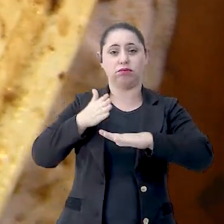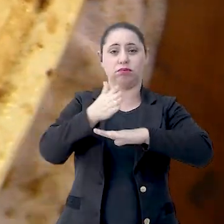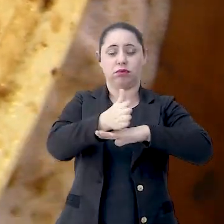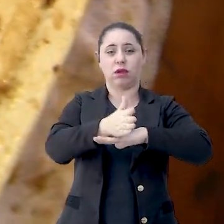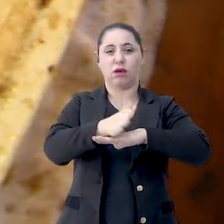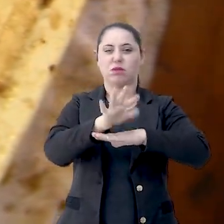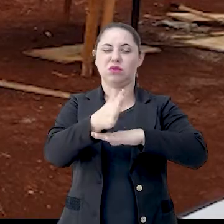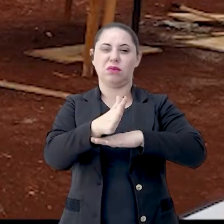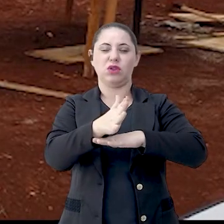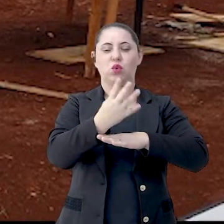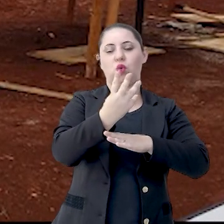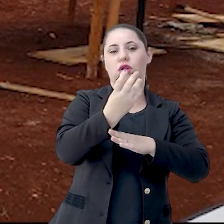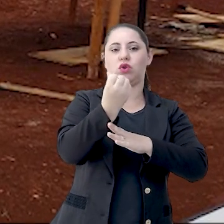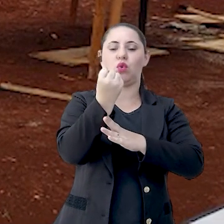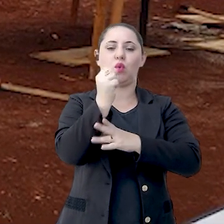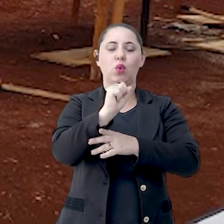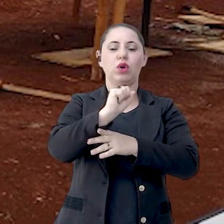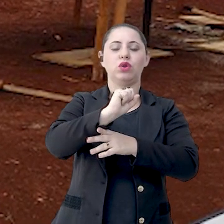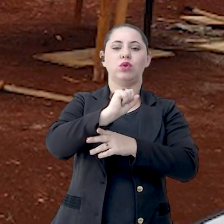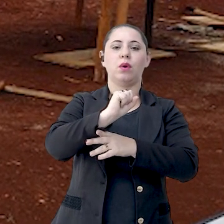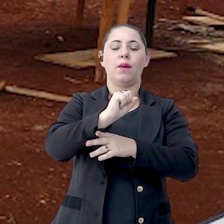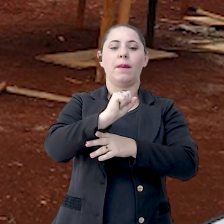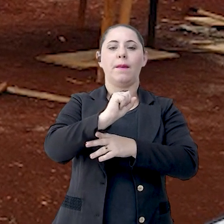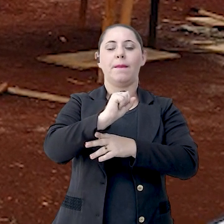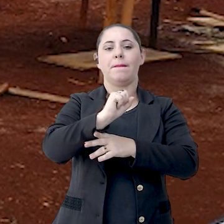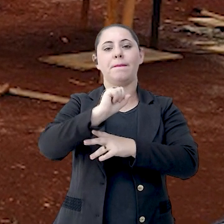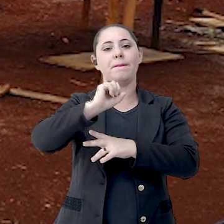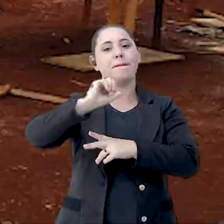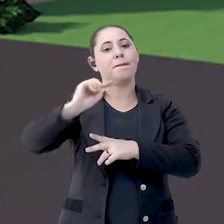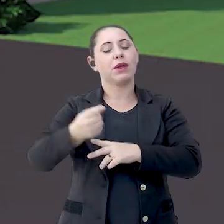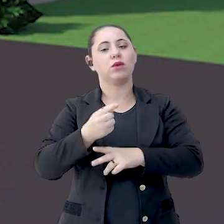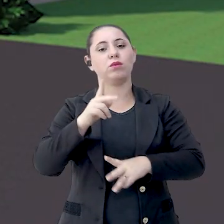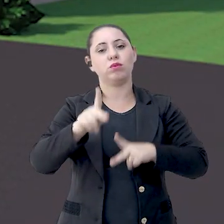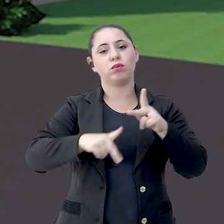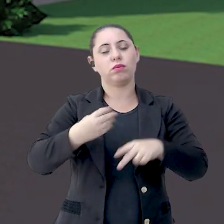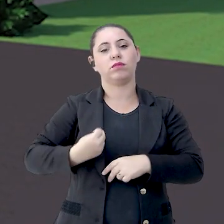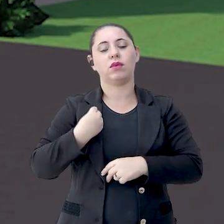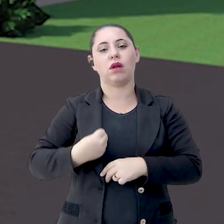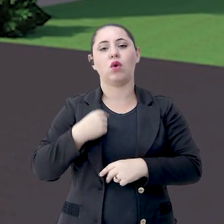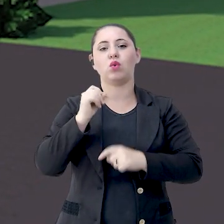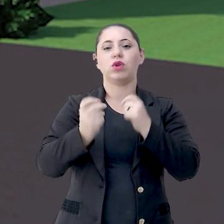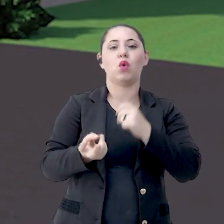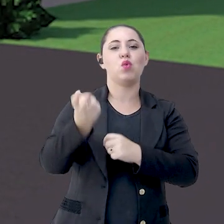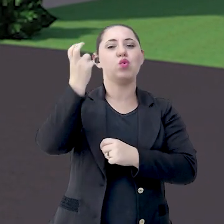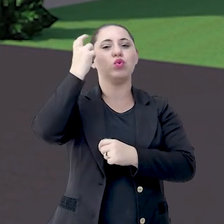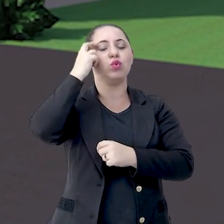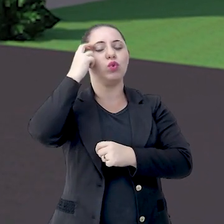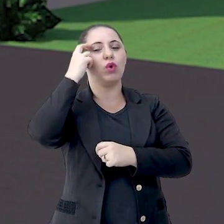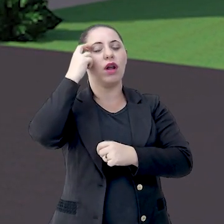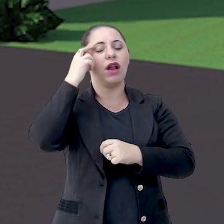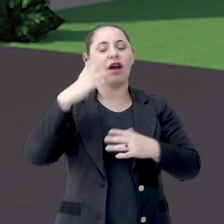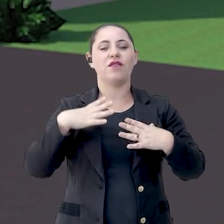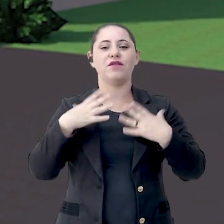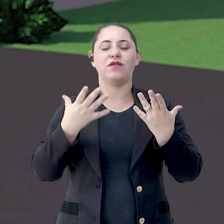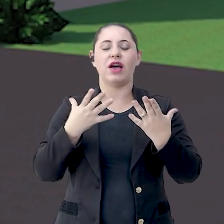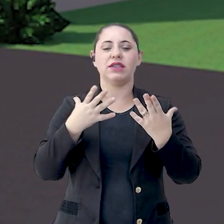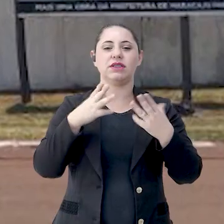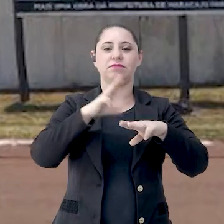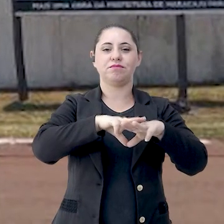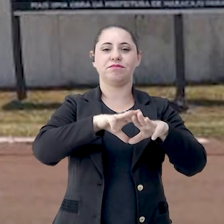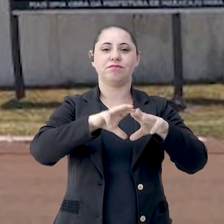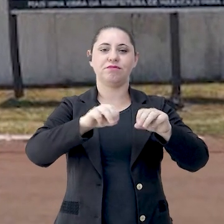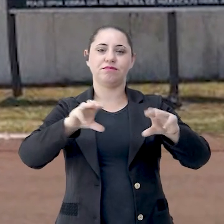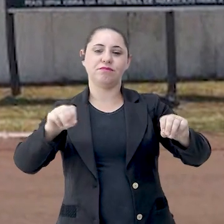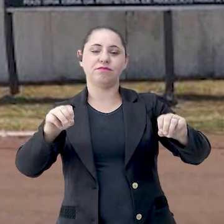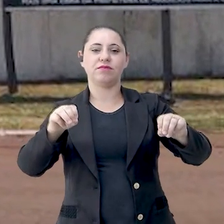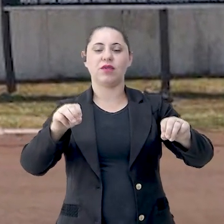de Maracaju. Uma obra com expectativa de conclusão é a da nova maternidade de Maracaju. Para a construção